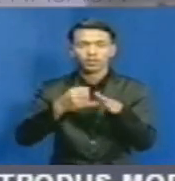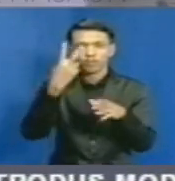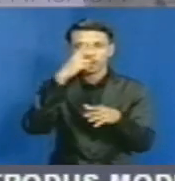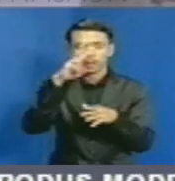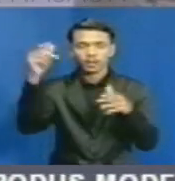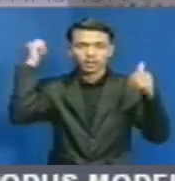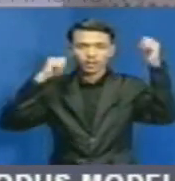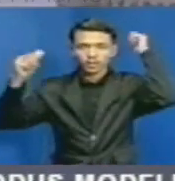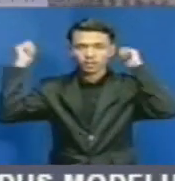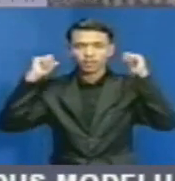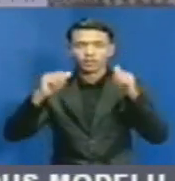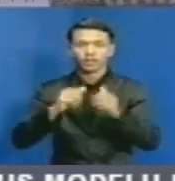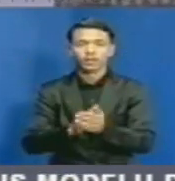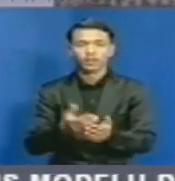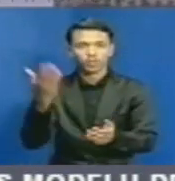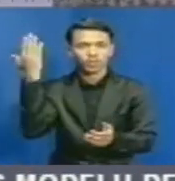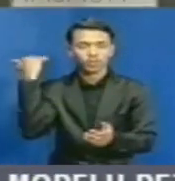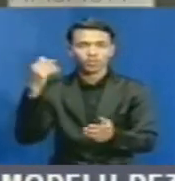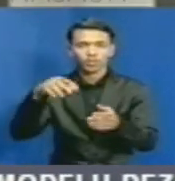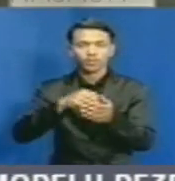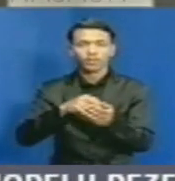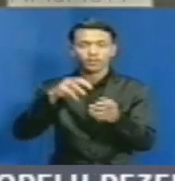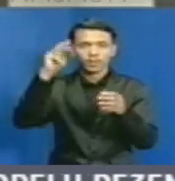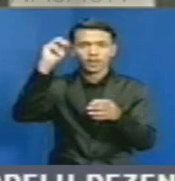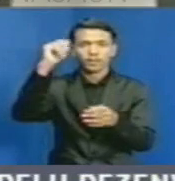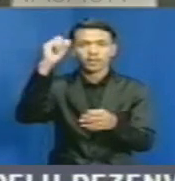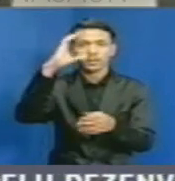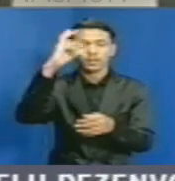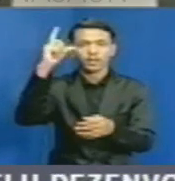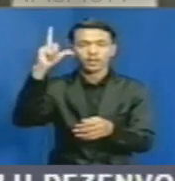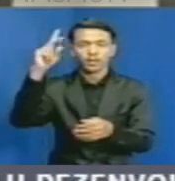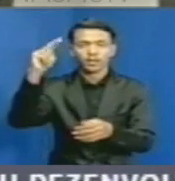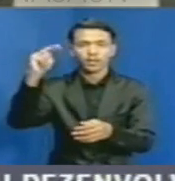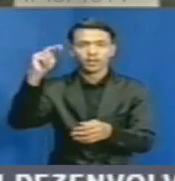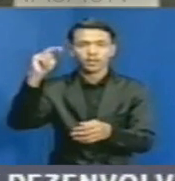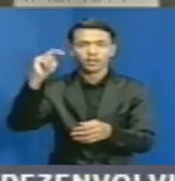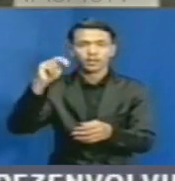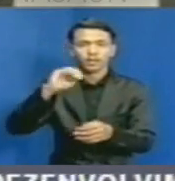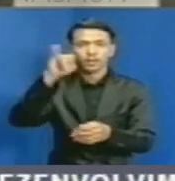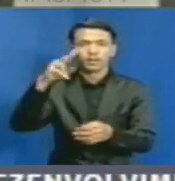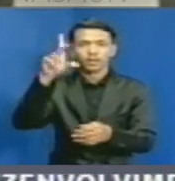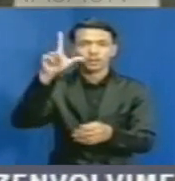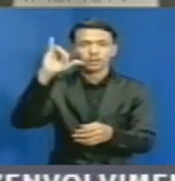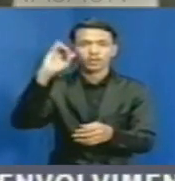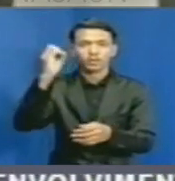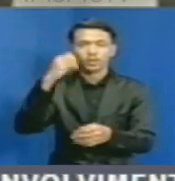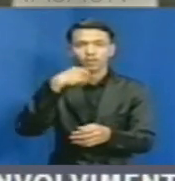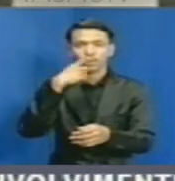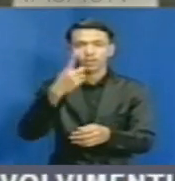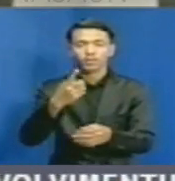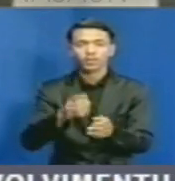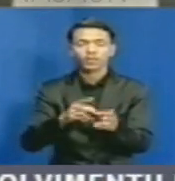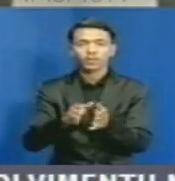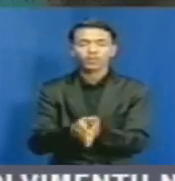atividades executivo 60. Ministro Assunto Combatentes Libertação Nacional Júlio Sarmento Metamali apela